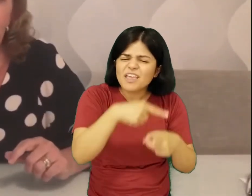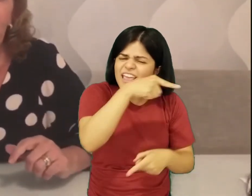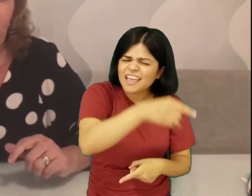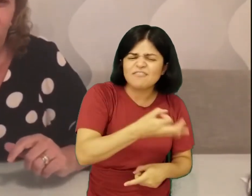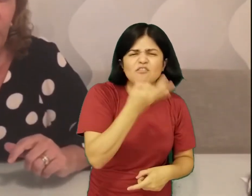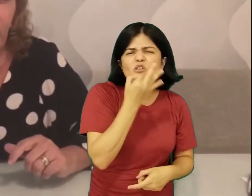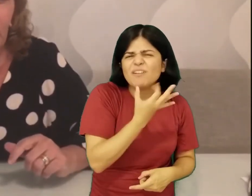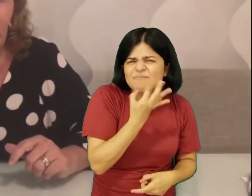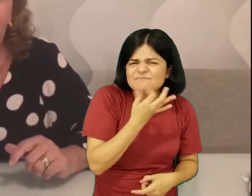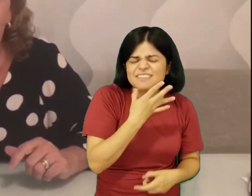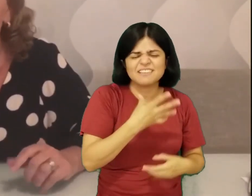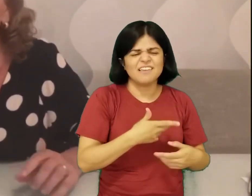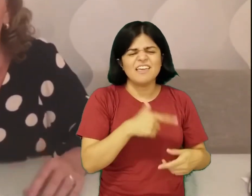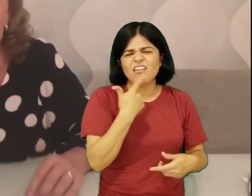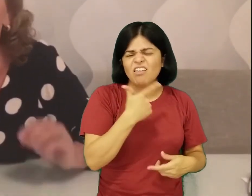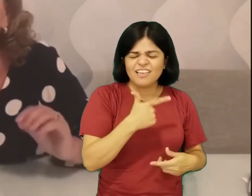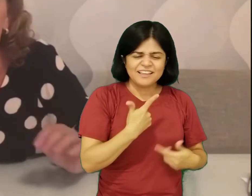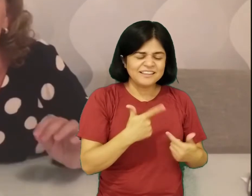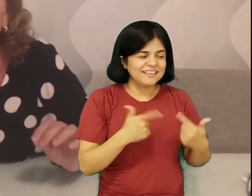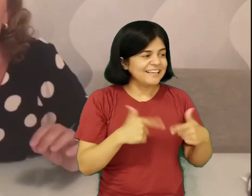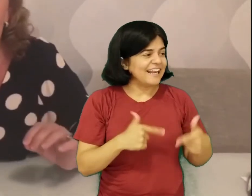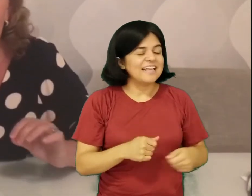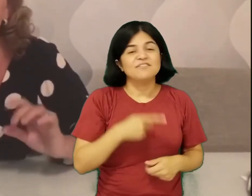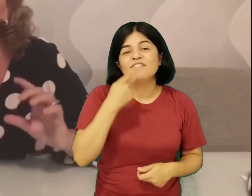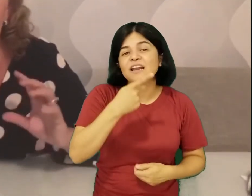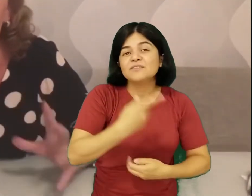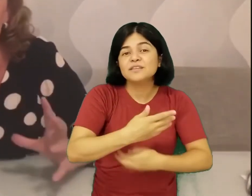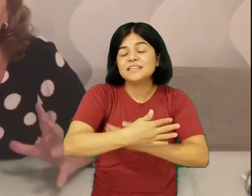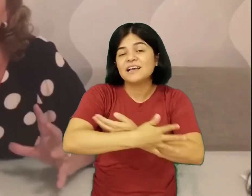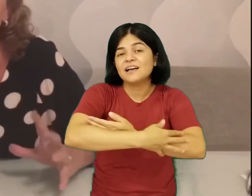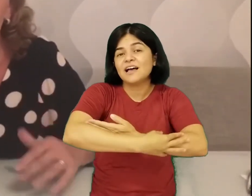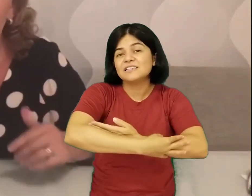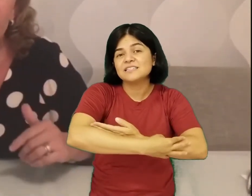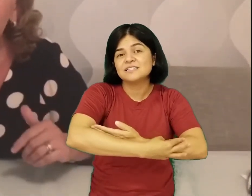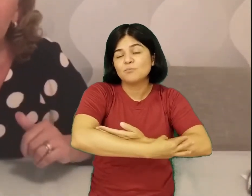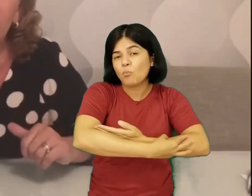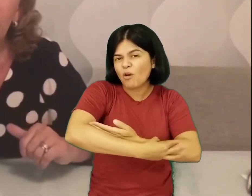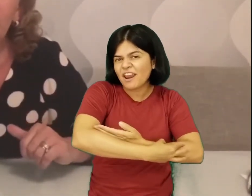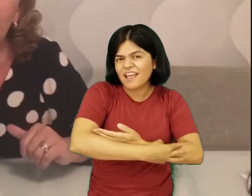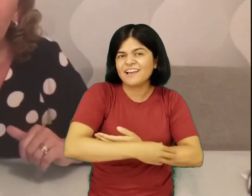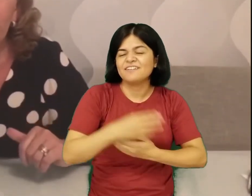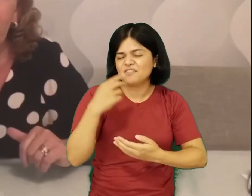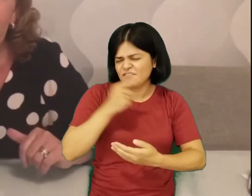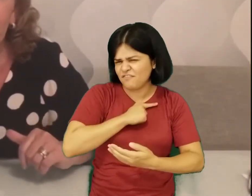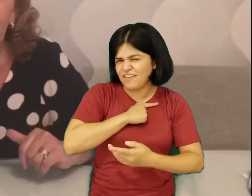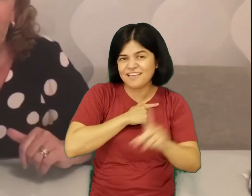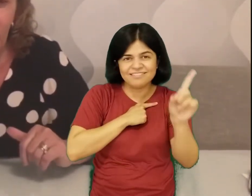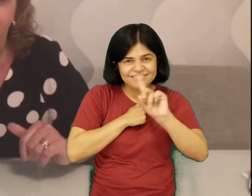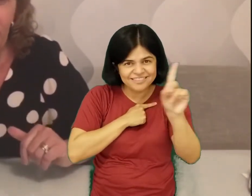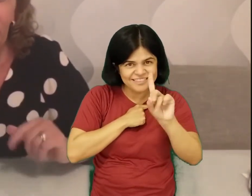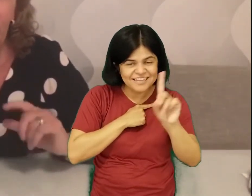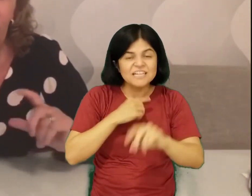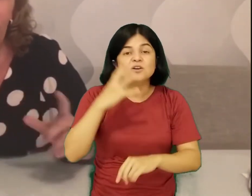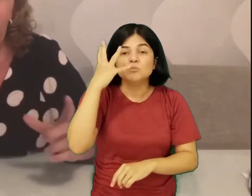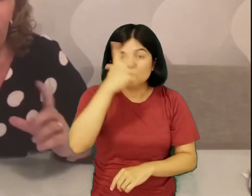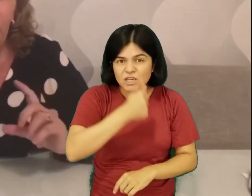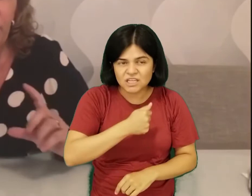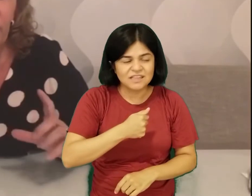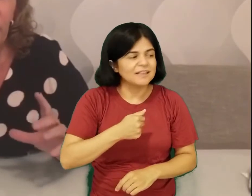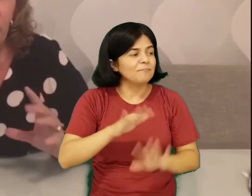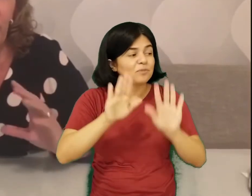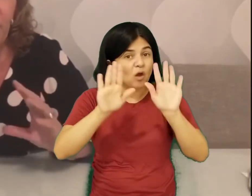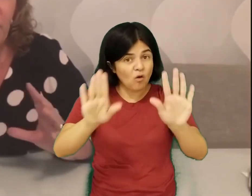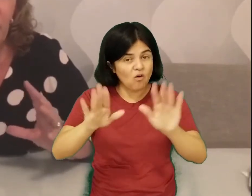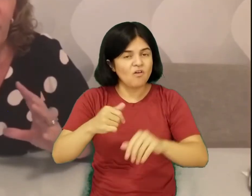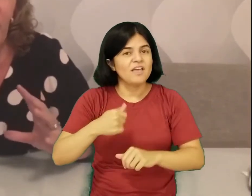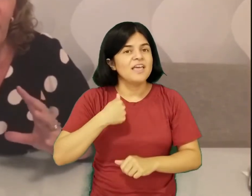Claudinha outro dia, sobre as bonecas da Claudinha. As bonecas são lindas e ele tava zoando das bonecas. Faz o seguinte, no Instagram tem uma enquete onde eu